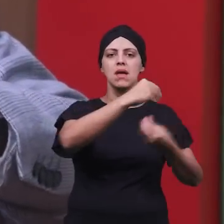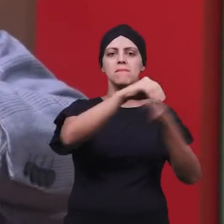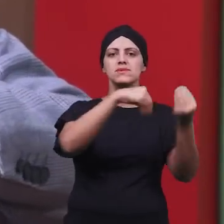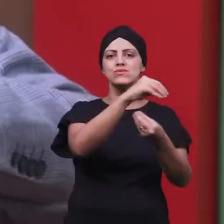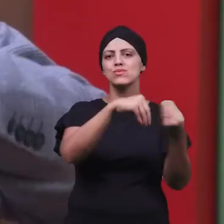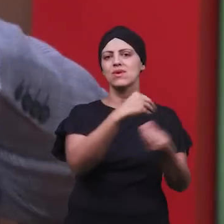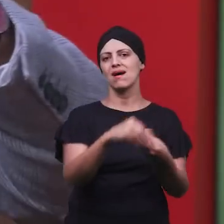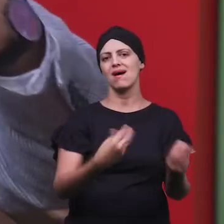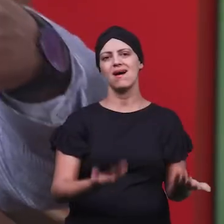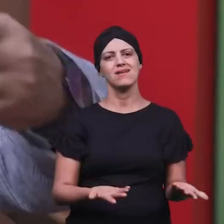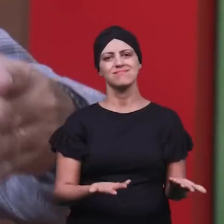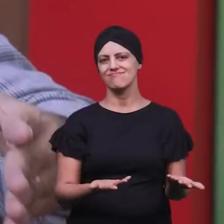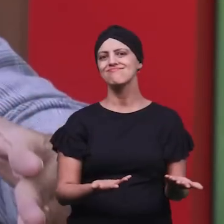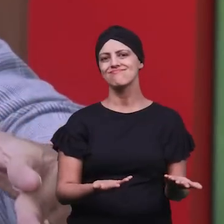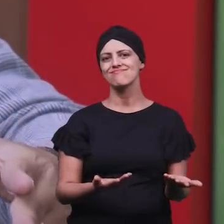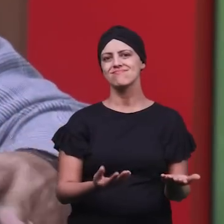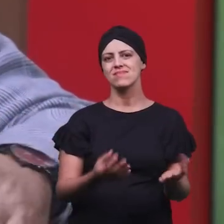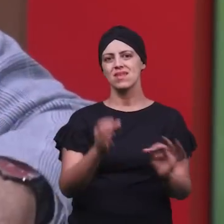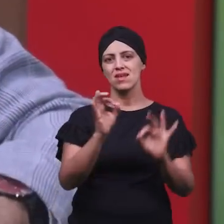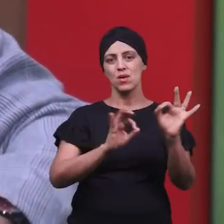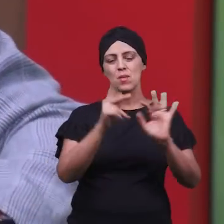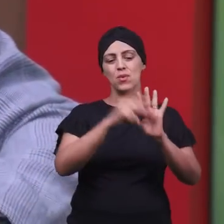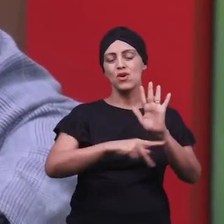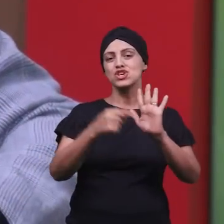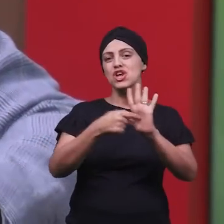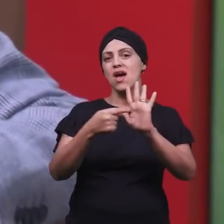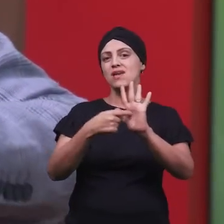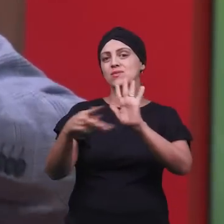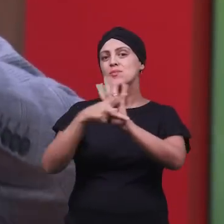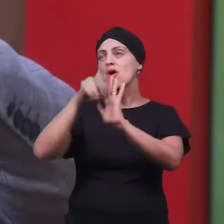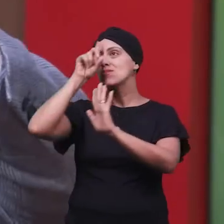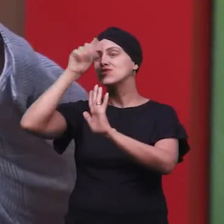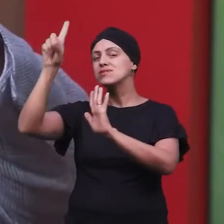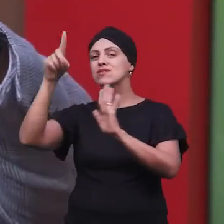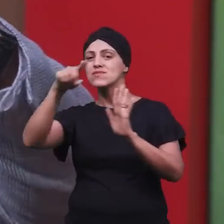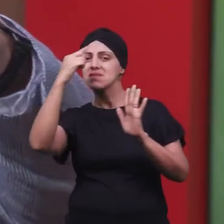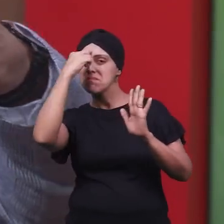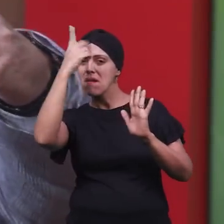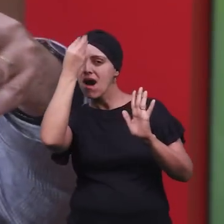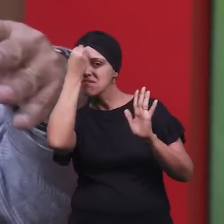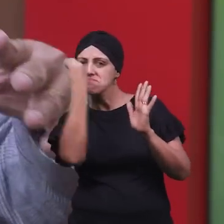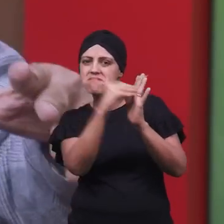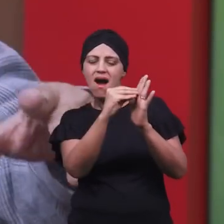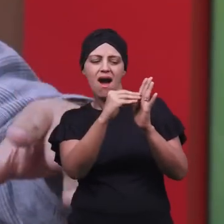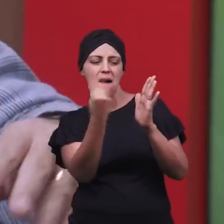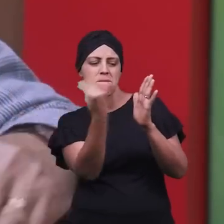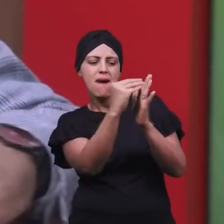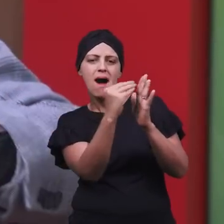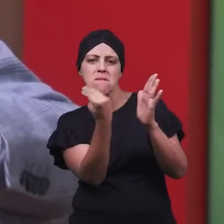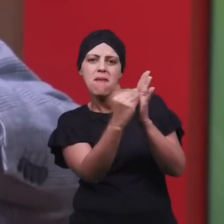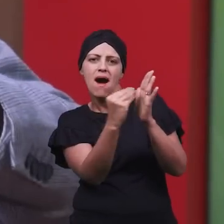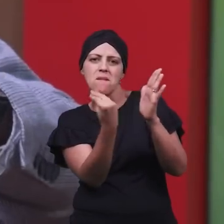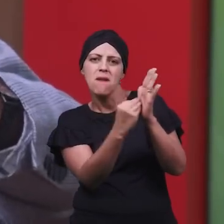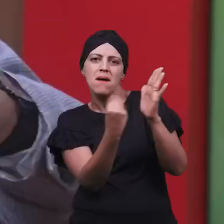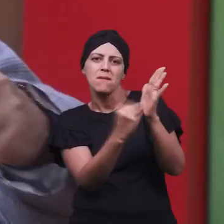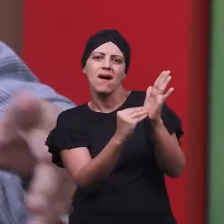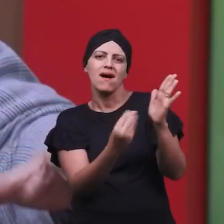se tenta introduzir no projeto de Deus a partir das ações